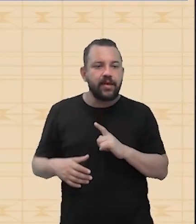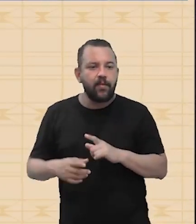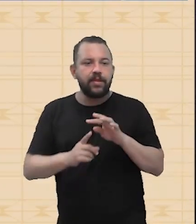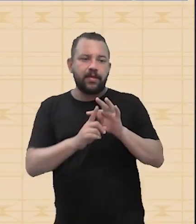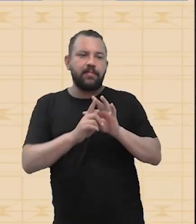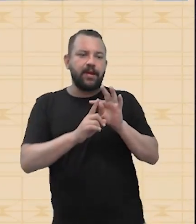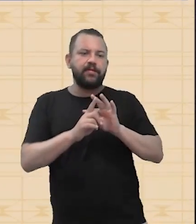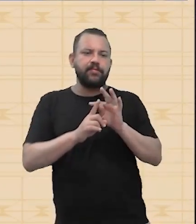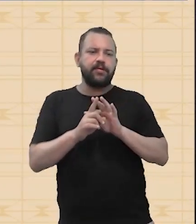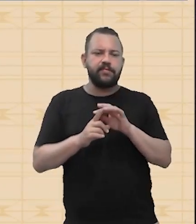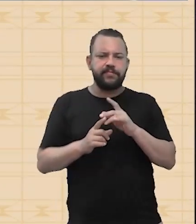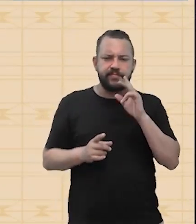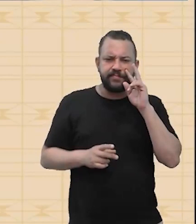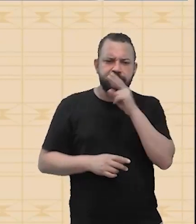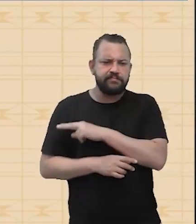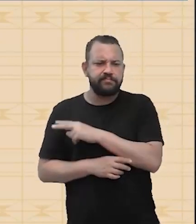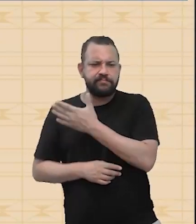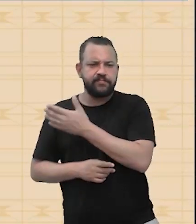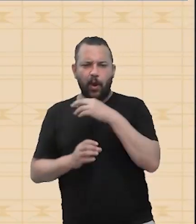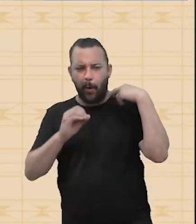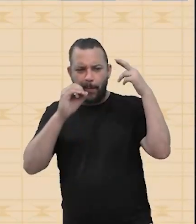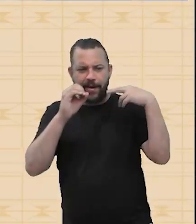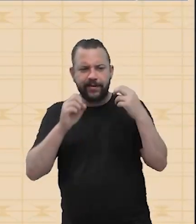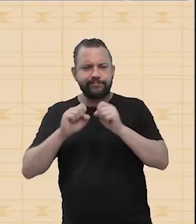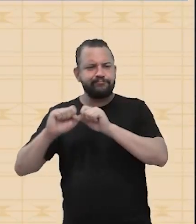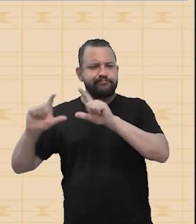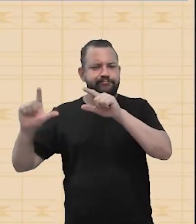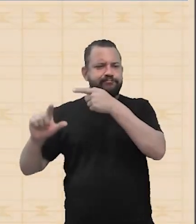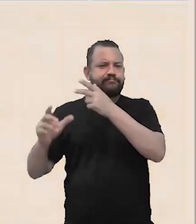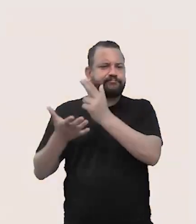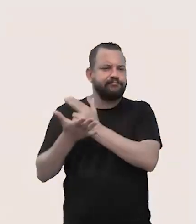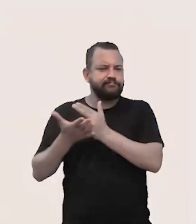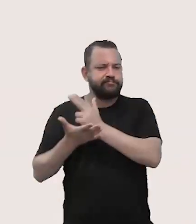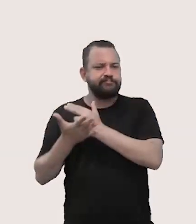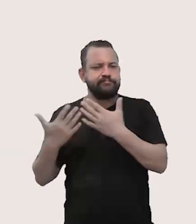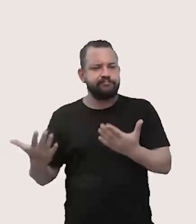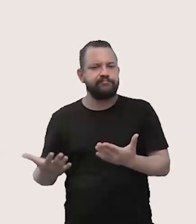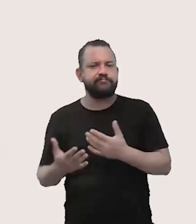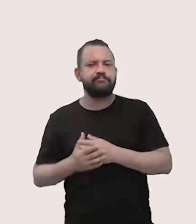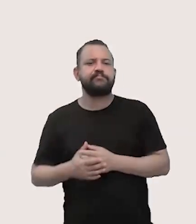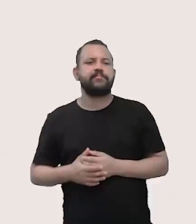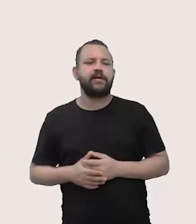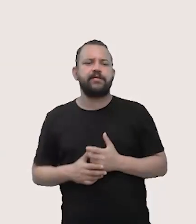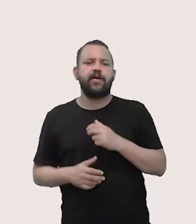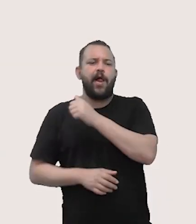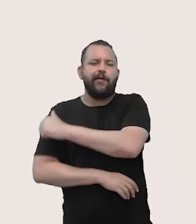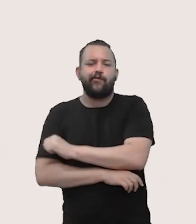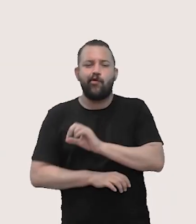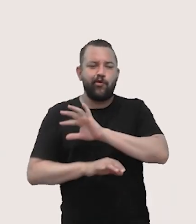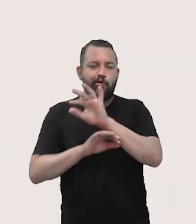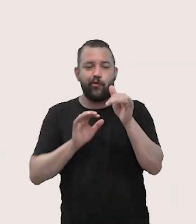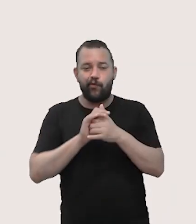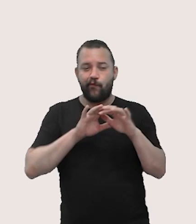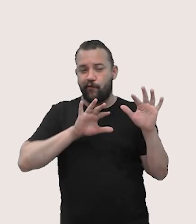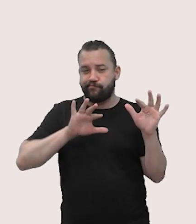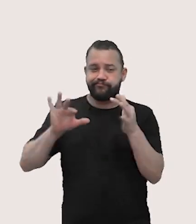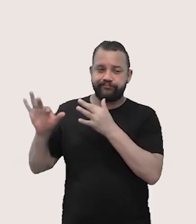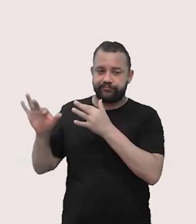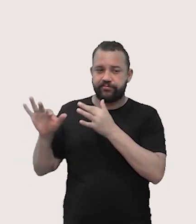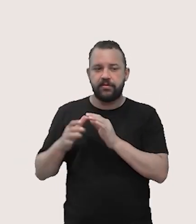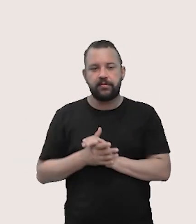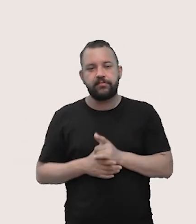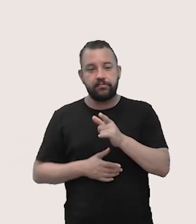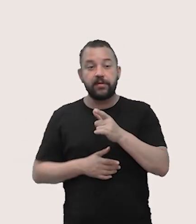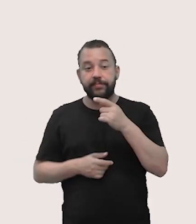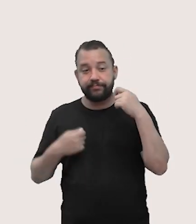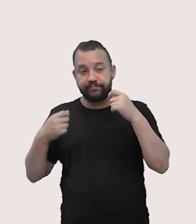aí, Robertão, manda essa imagem aí, Robertão, porque eu quero que o povo veja, Robertão. Mostra essa imagem aí, ó, fica atento que você tem um